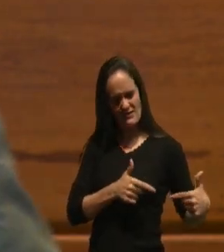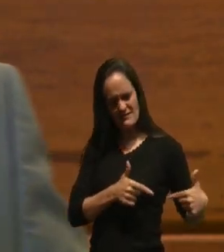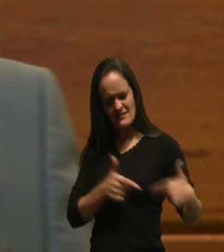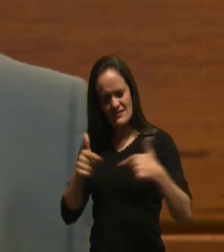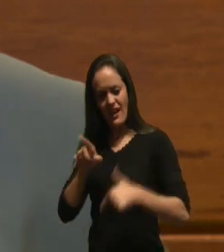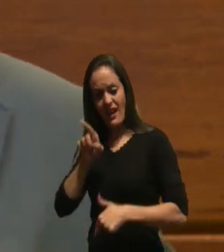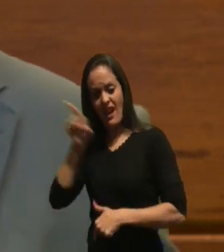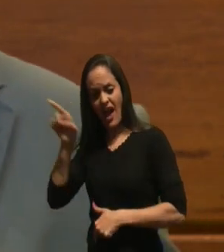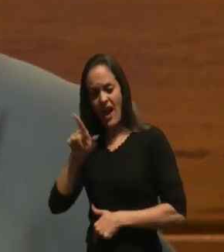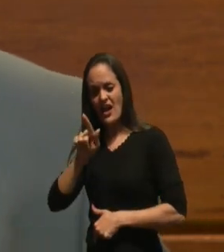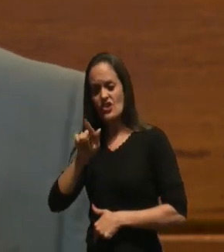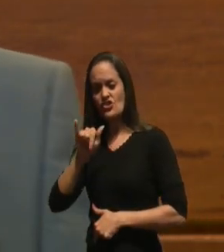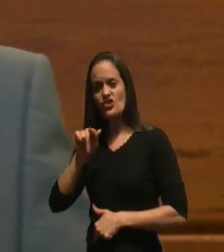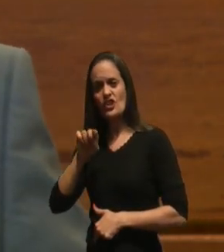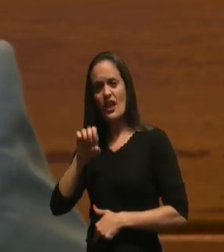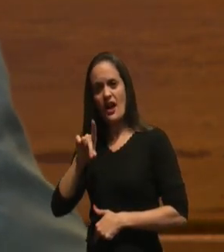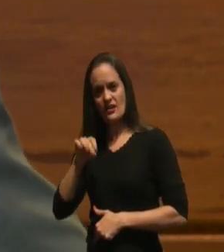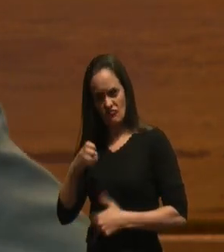nessa batalha?